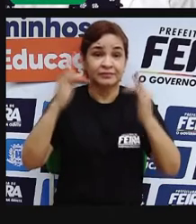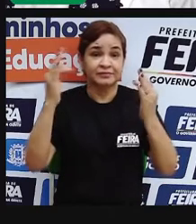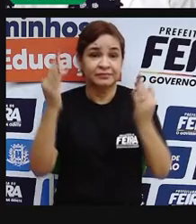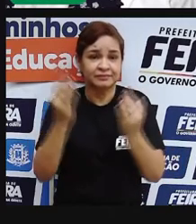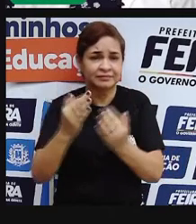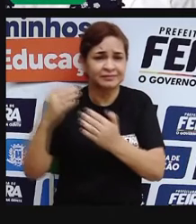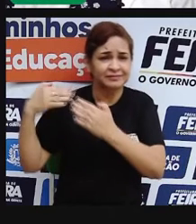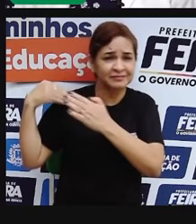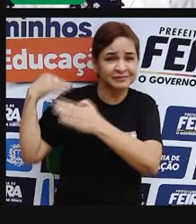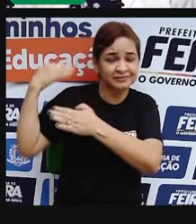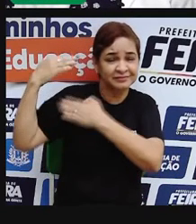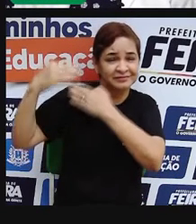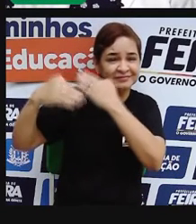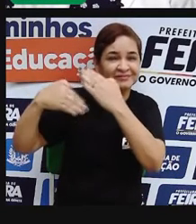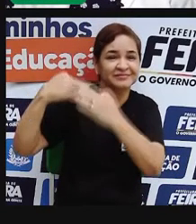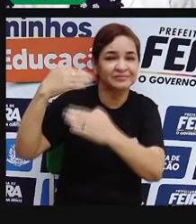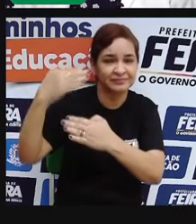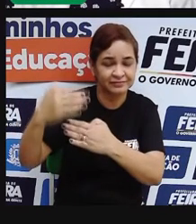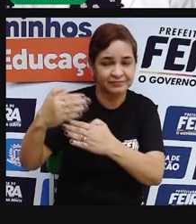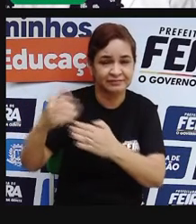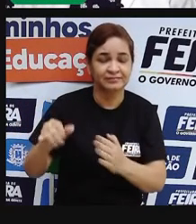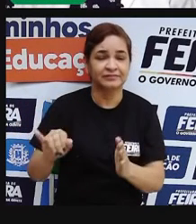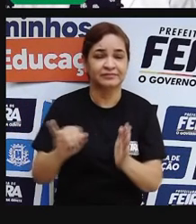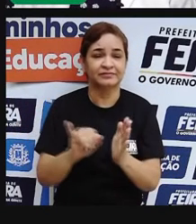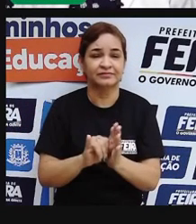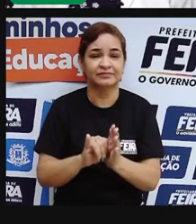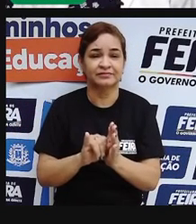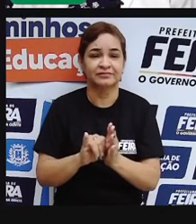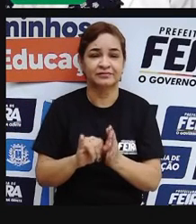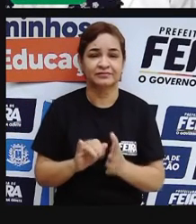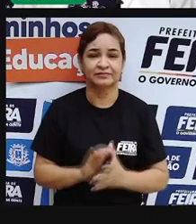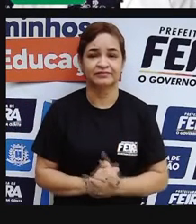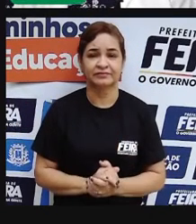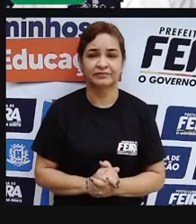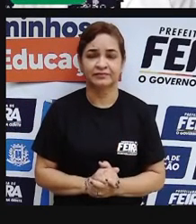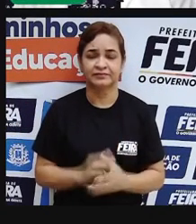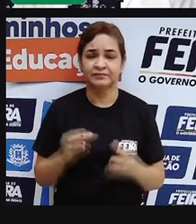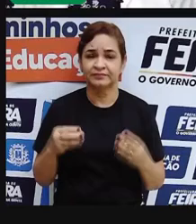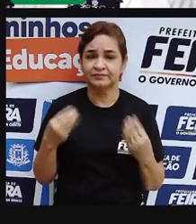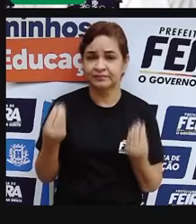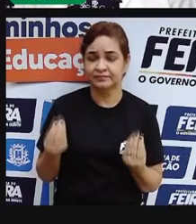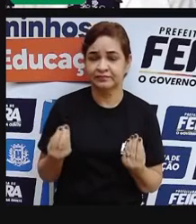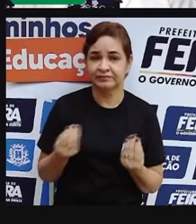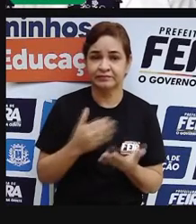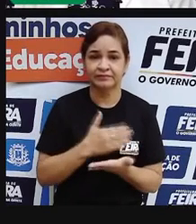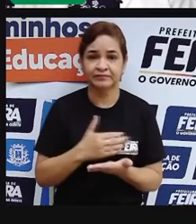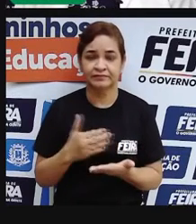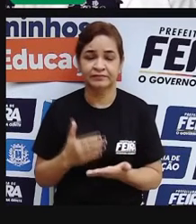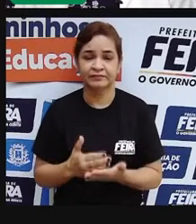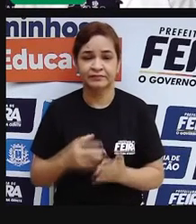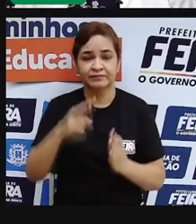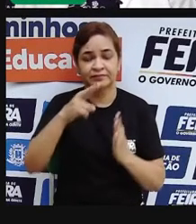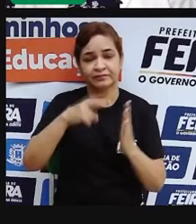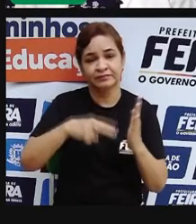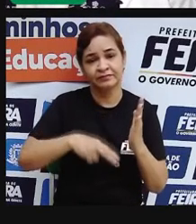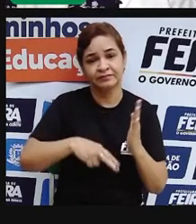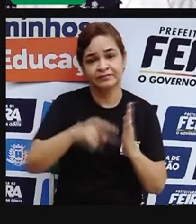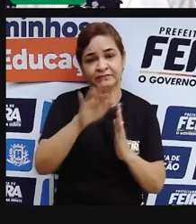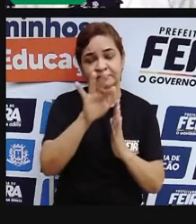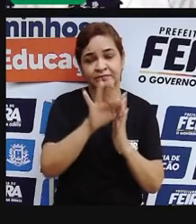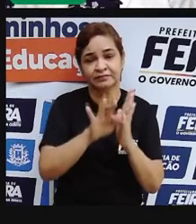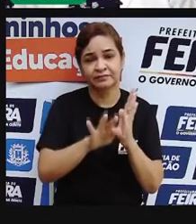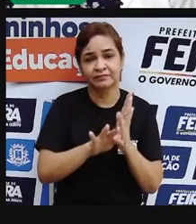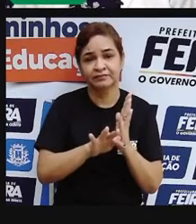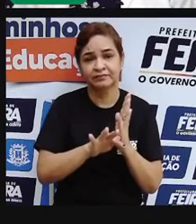centralidade e forma Nossa identidade começou a aula com a leitura de um texto